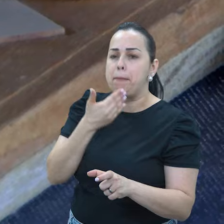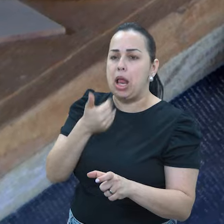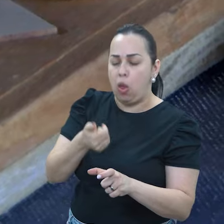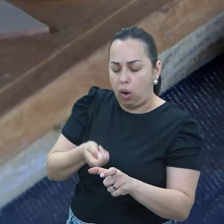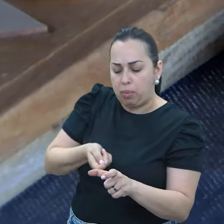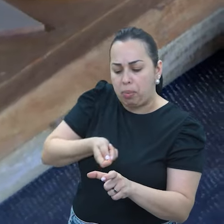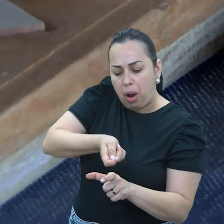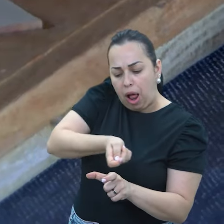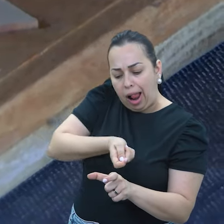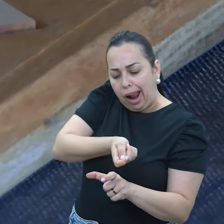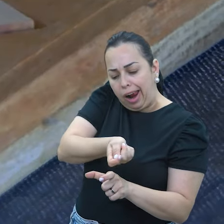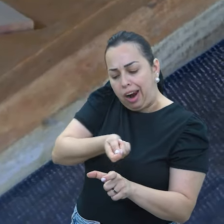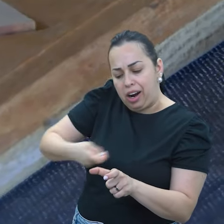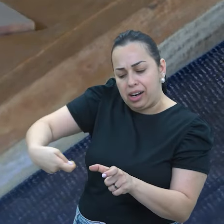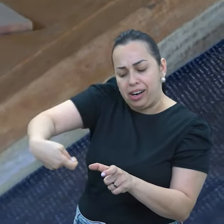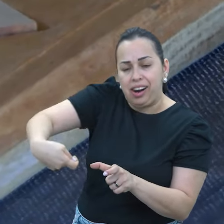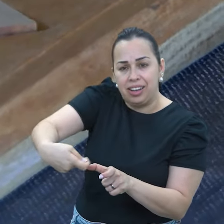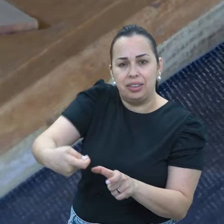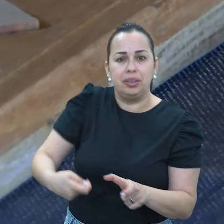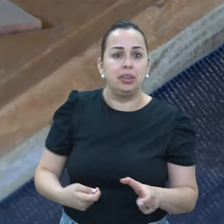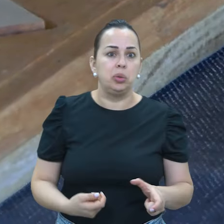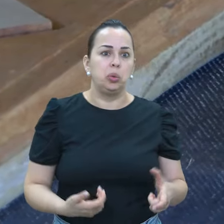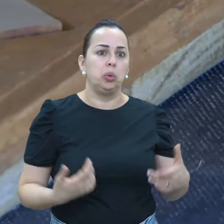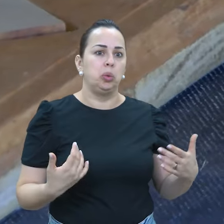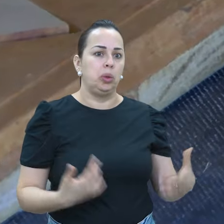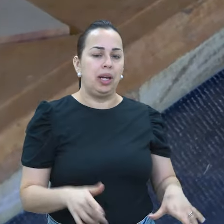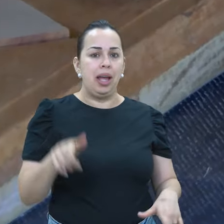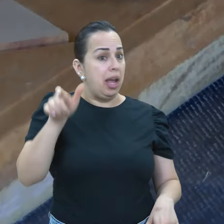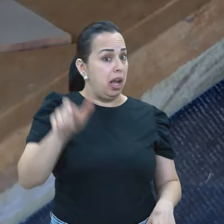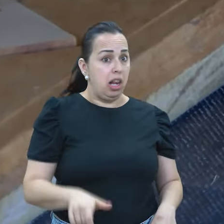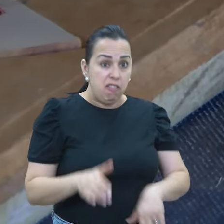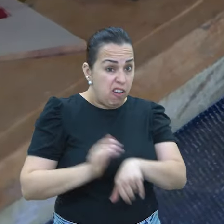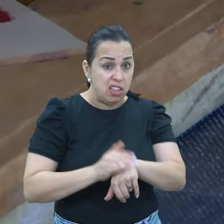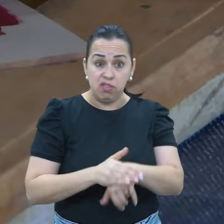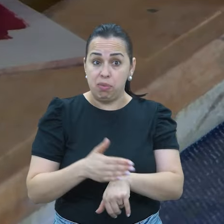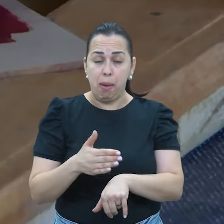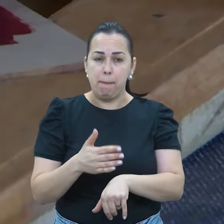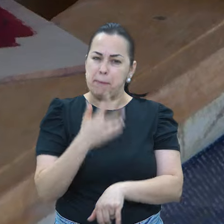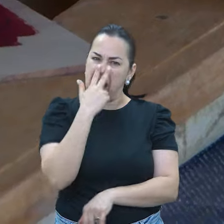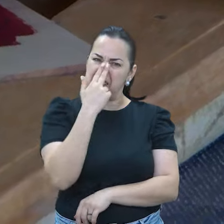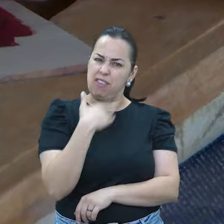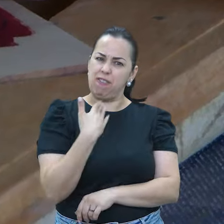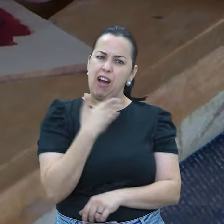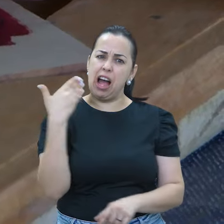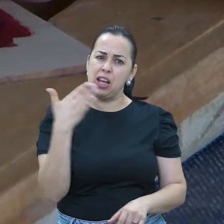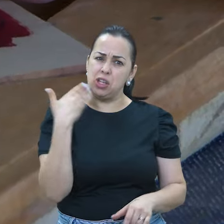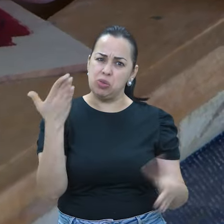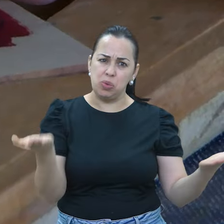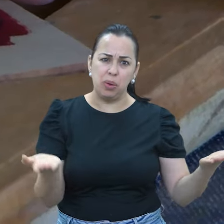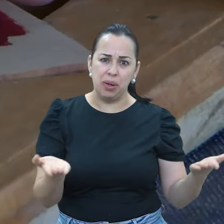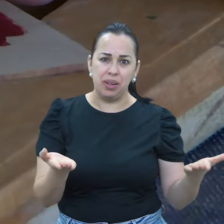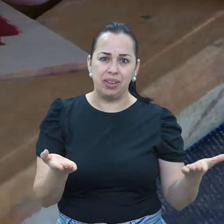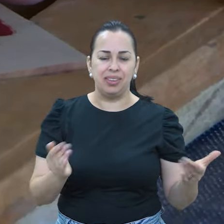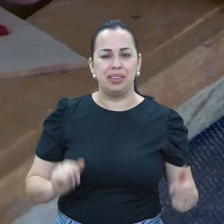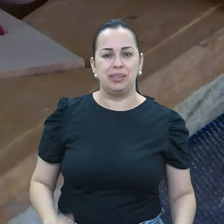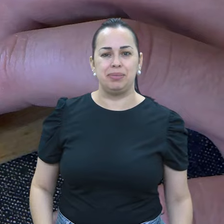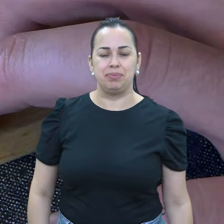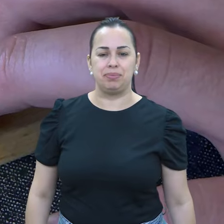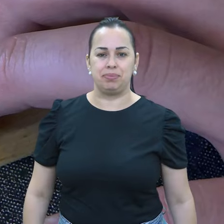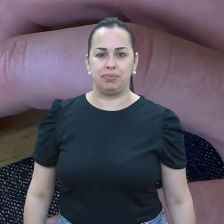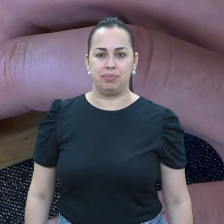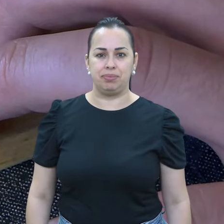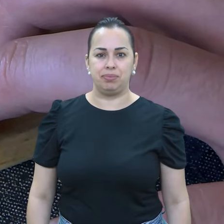melhor condução, tá vendo? Olha só, gente. Ele faz tão fácil aqui, ó. Pagando esse mico, mas tudo bem. Vamos que